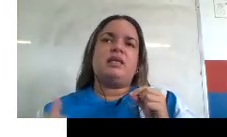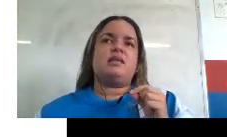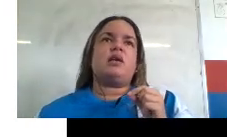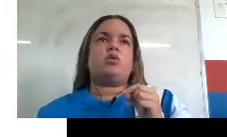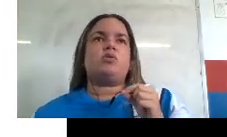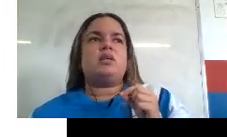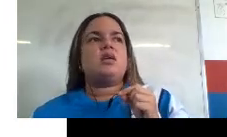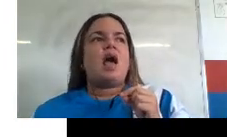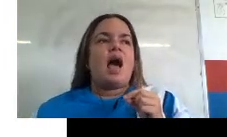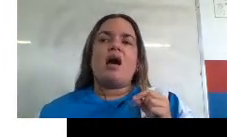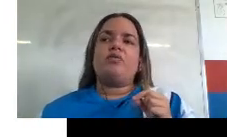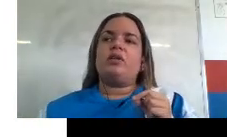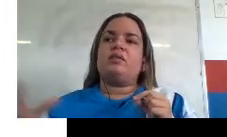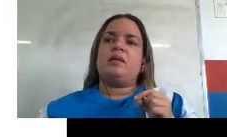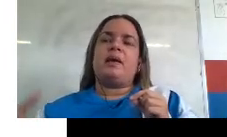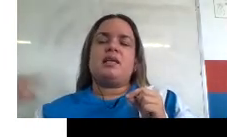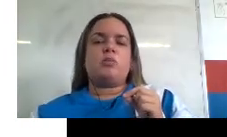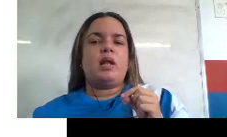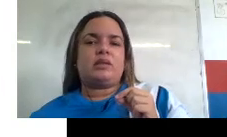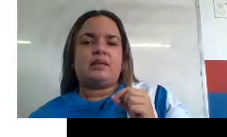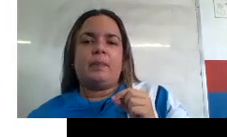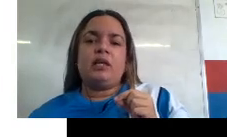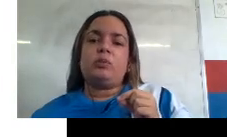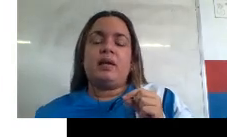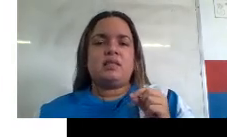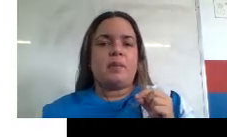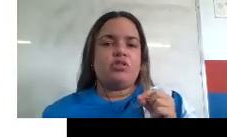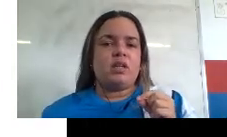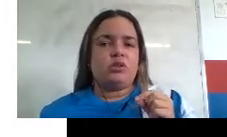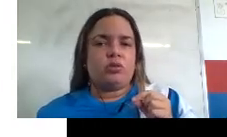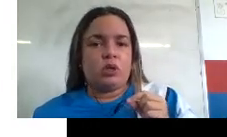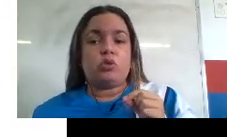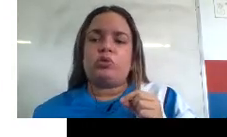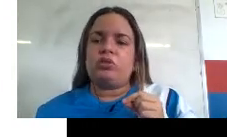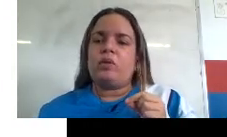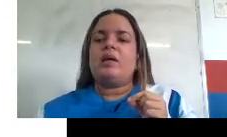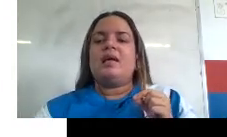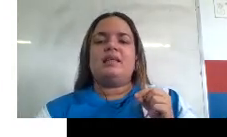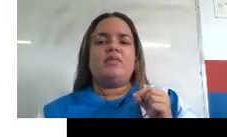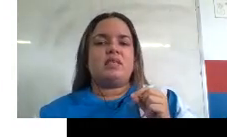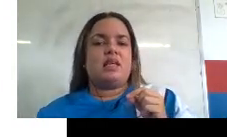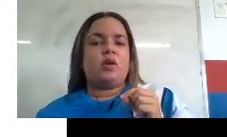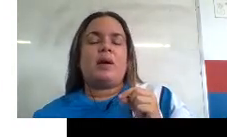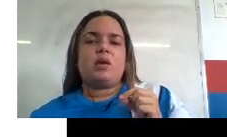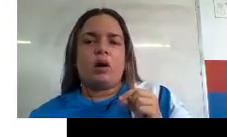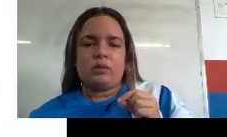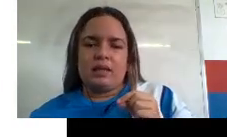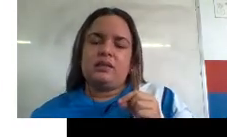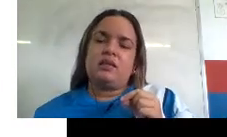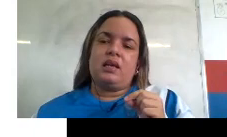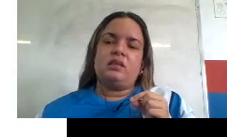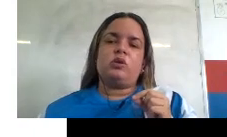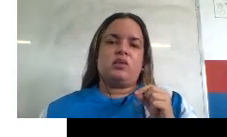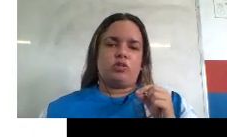né? Não tem esse negócio de fulano tem que merece um melhor tratamento, merece mais direitos do que os outros, não. Deve ter uma